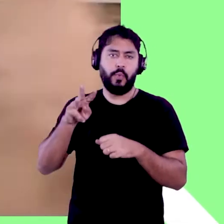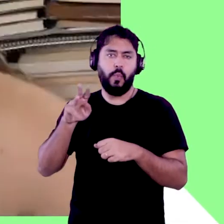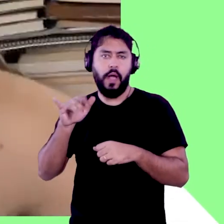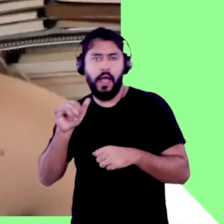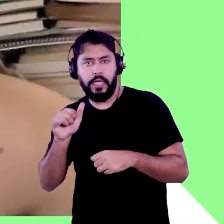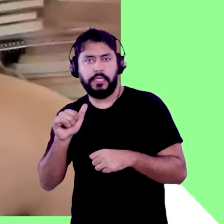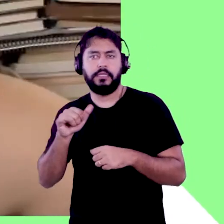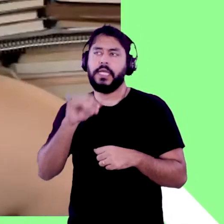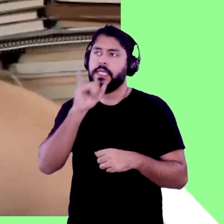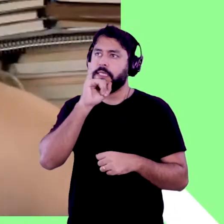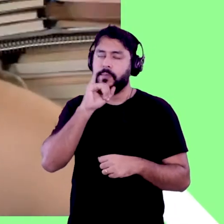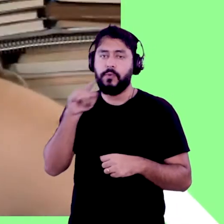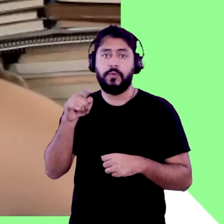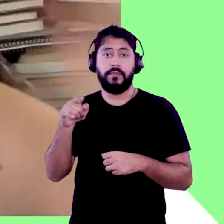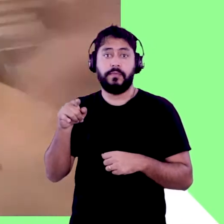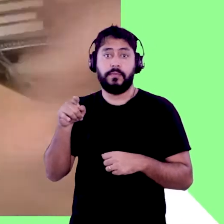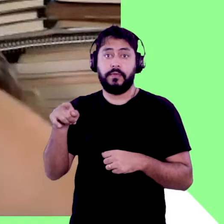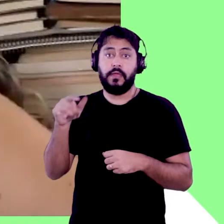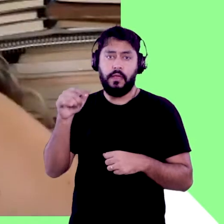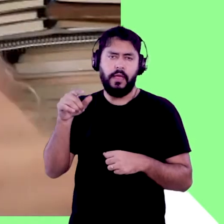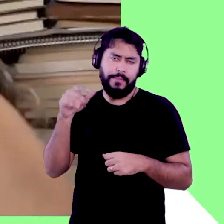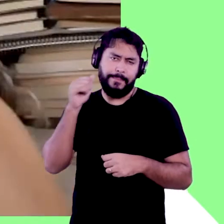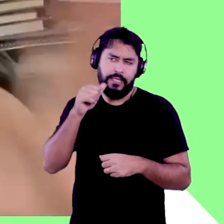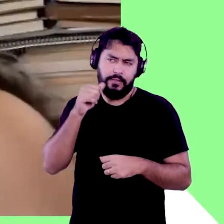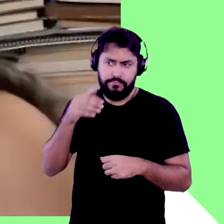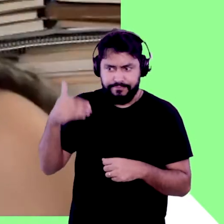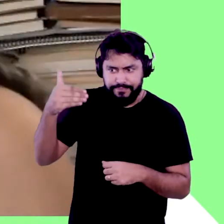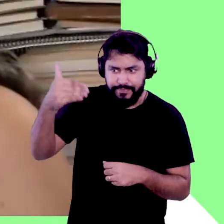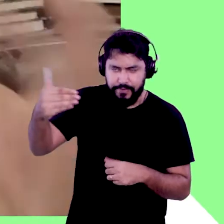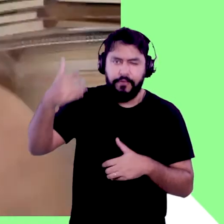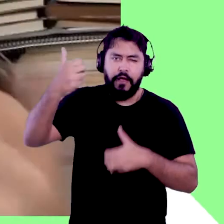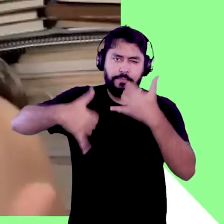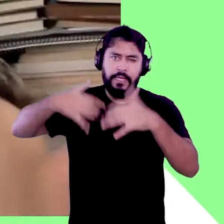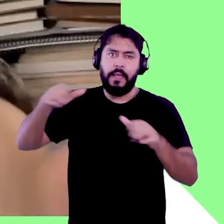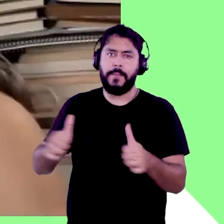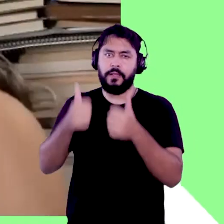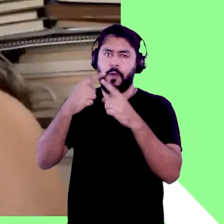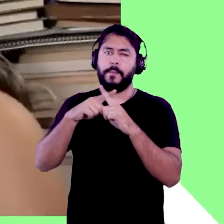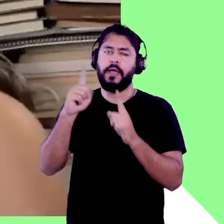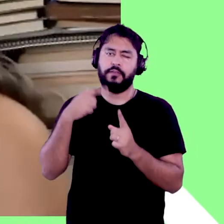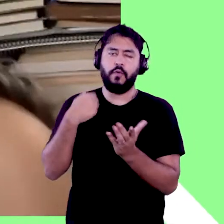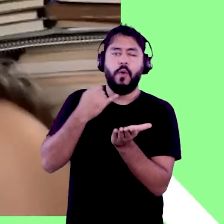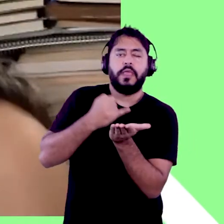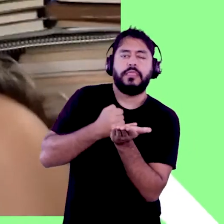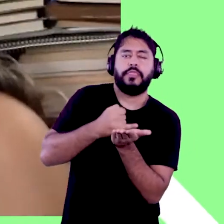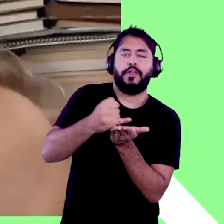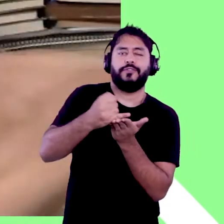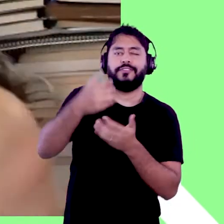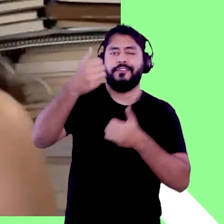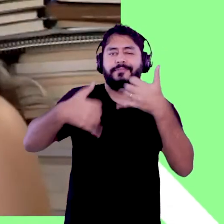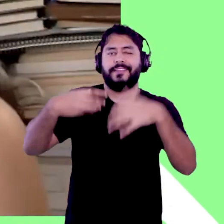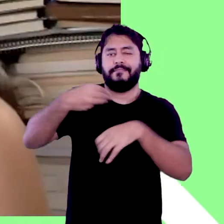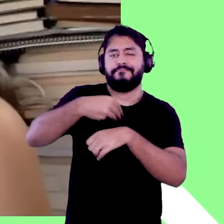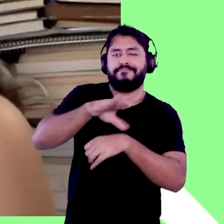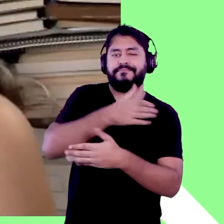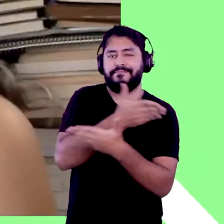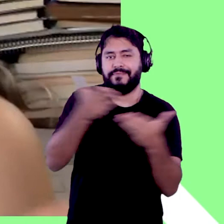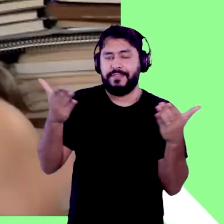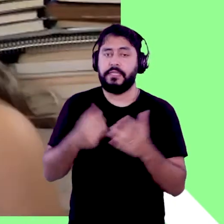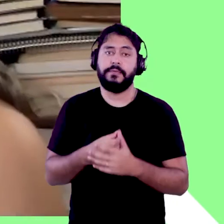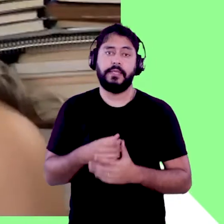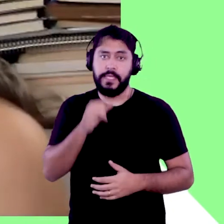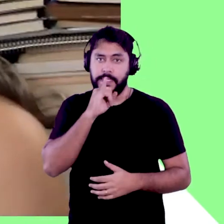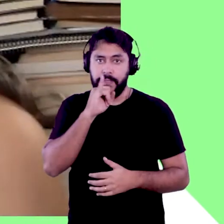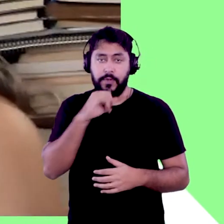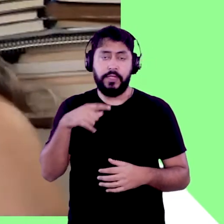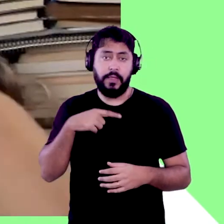As meninas dos próximos webinars vão explicar melhor, mas eu já vou até dar uma introduzida para vocês já aquecerem. Então, tem o pessoal de